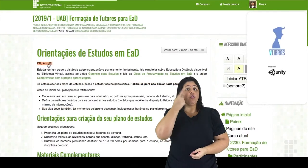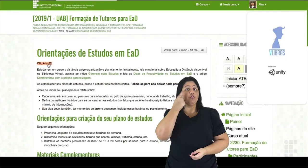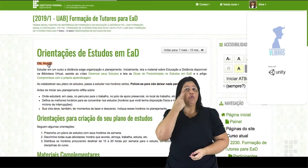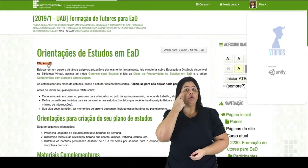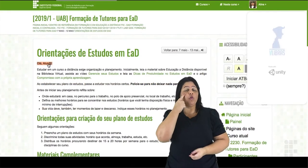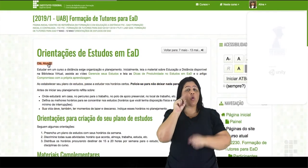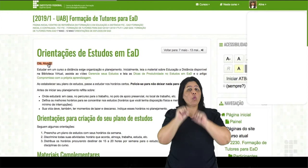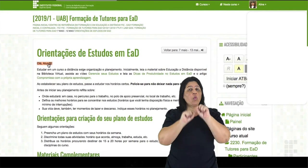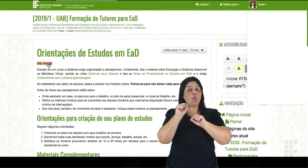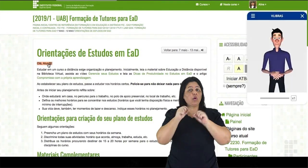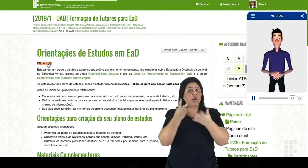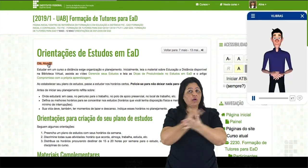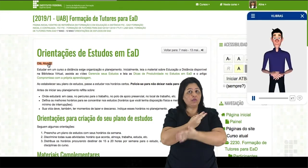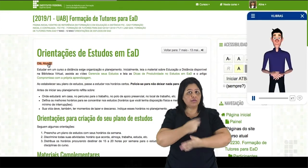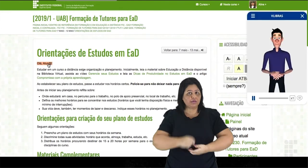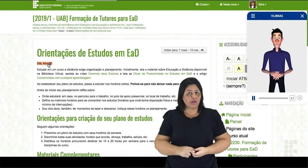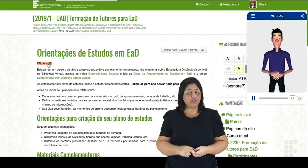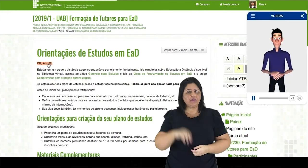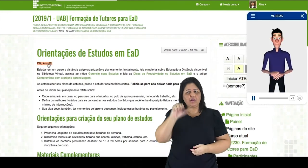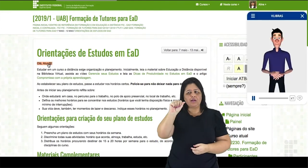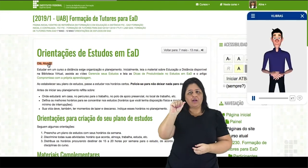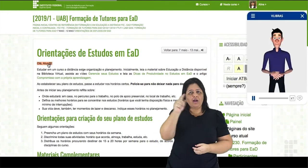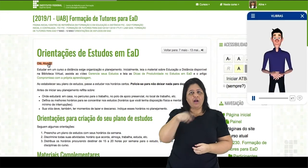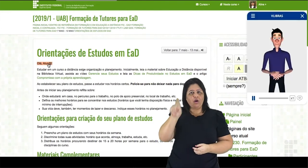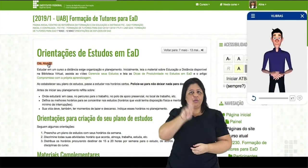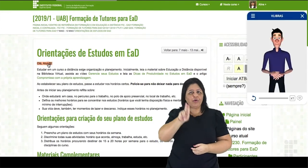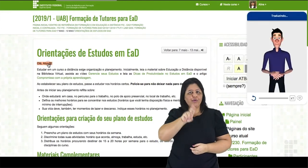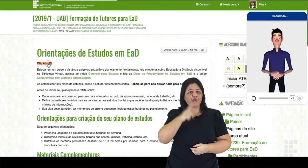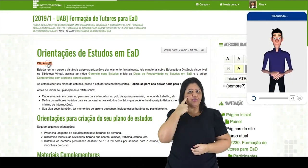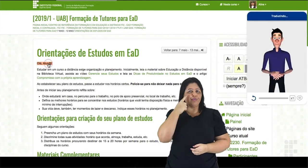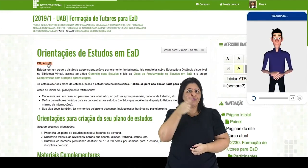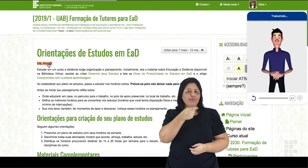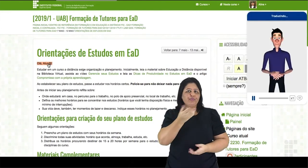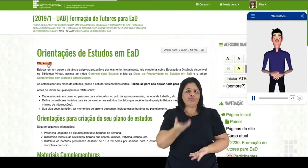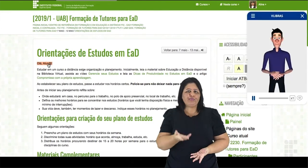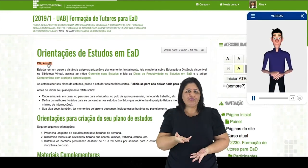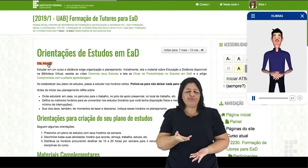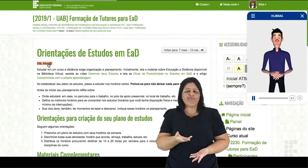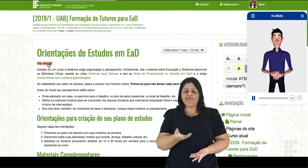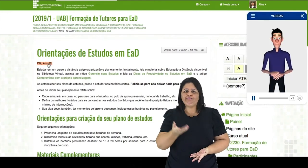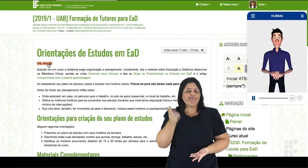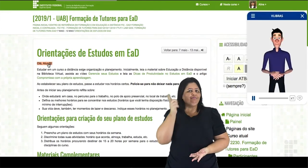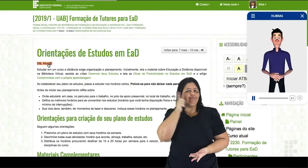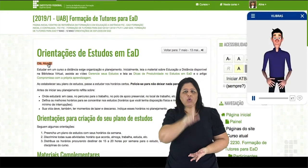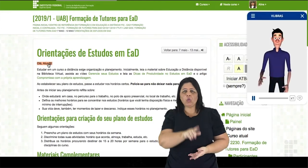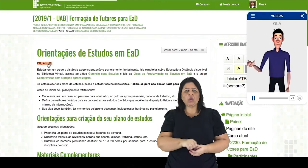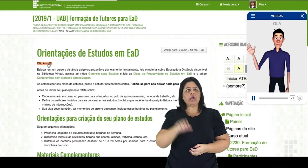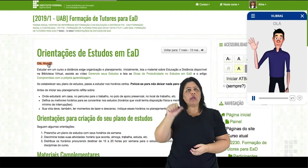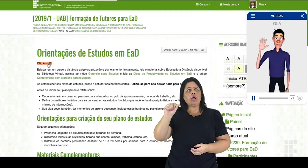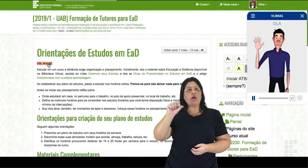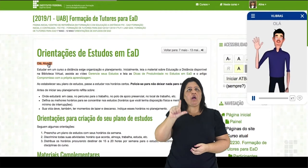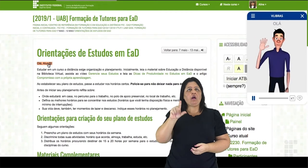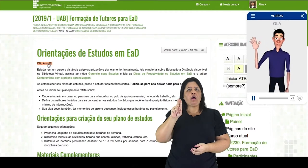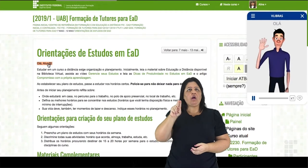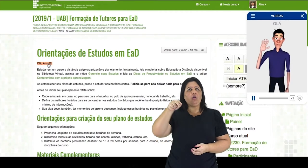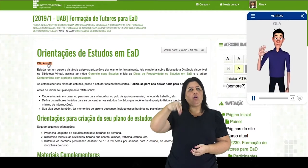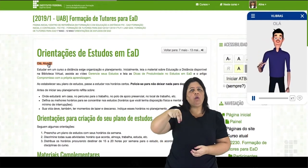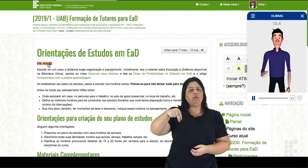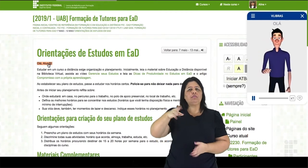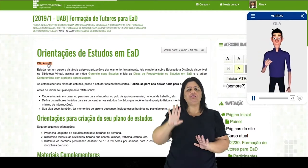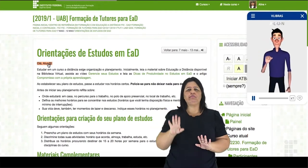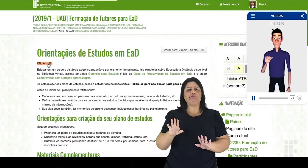Então, vejam o que acontece quando eu uso o arroba. Ele não